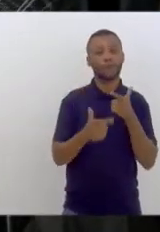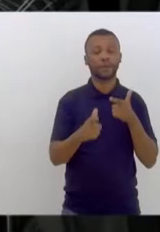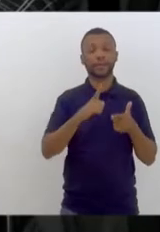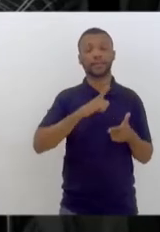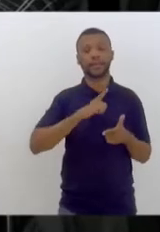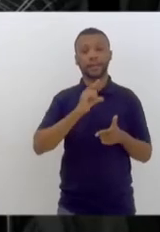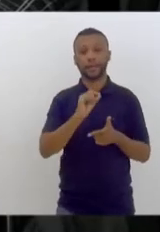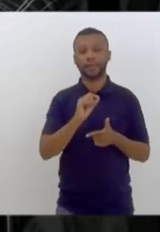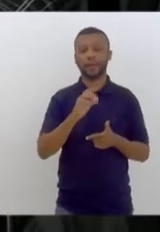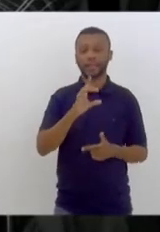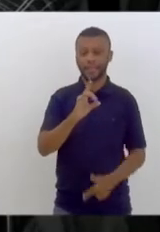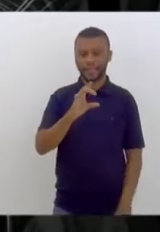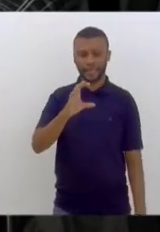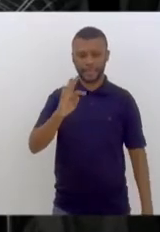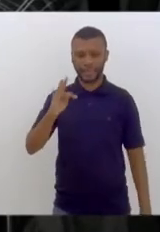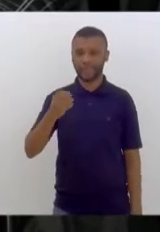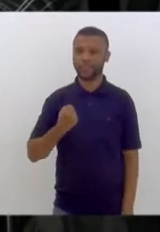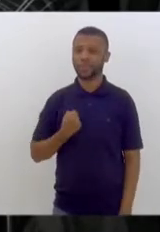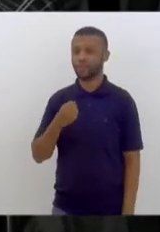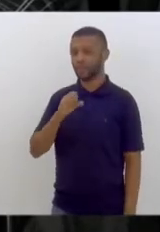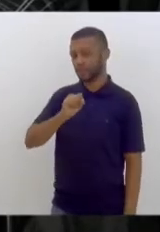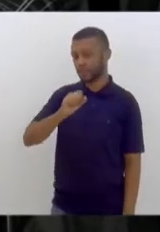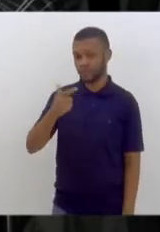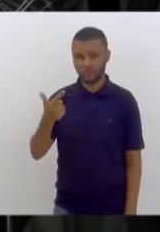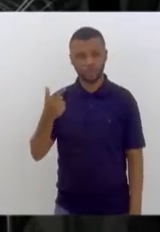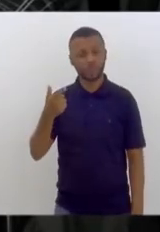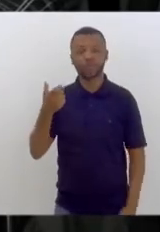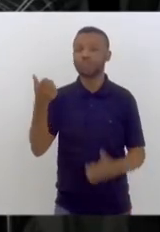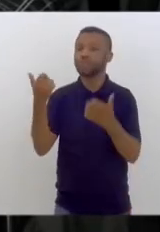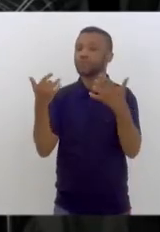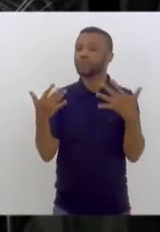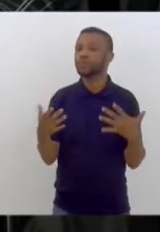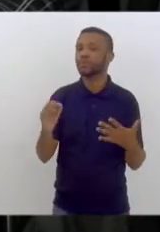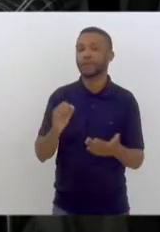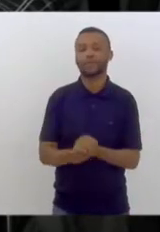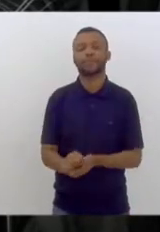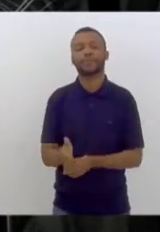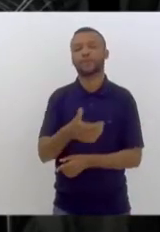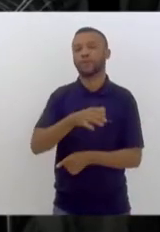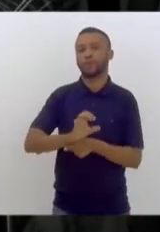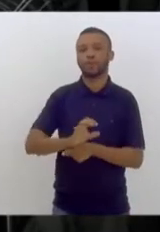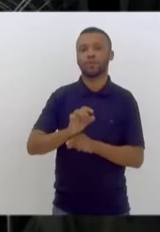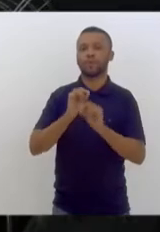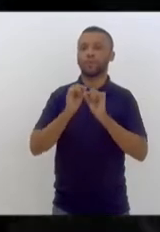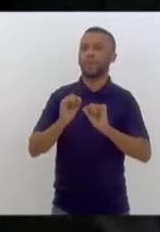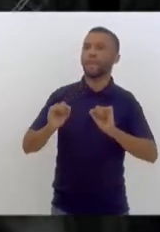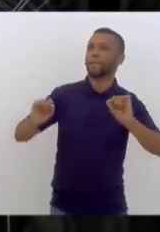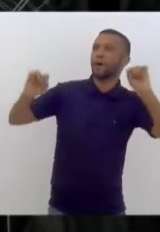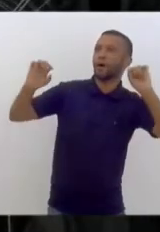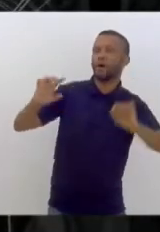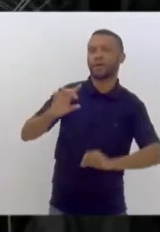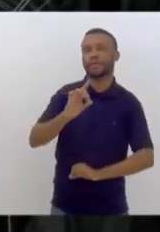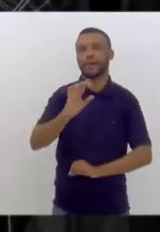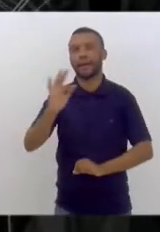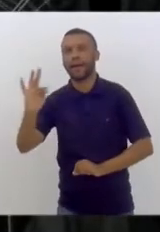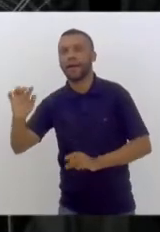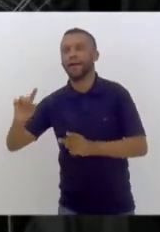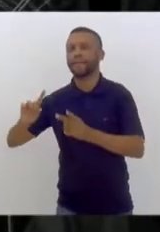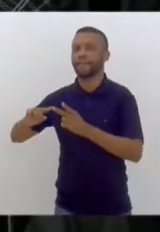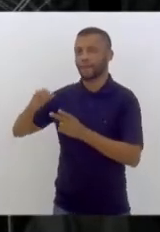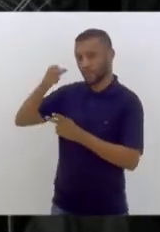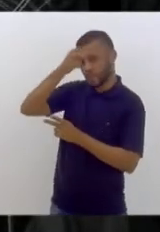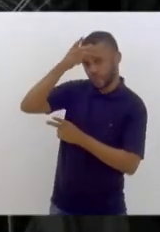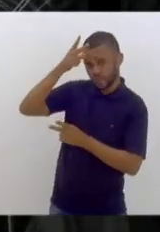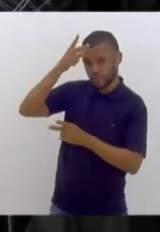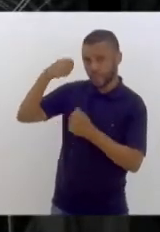DCT número 82 que dispõe o seguinte: os estados, o Distrito Federal e os municípios devem instituir fundos de combate à